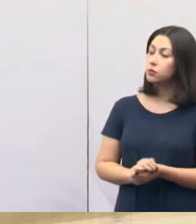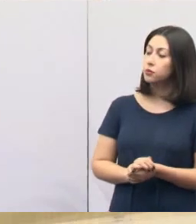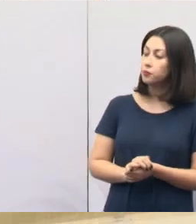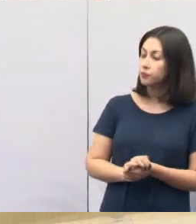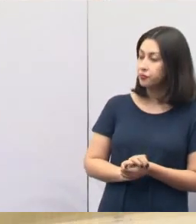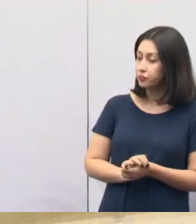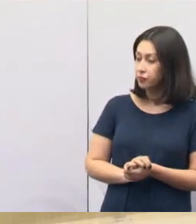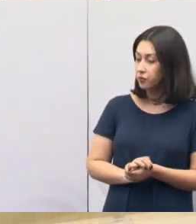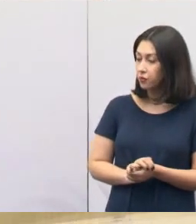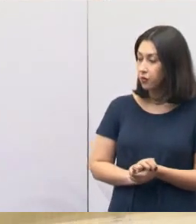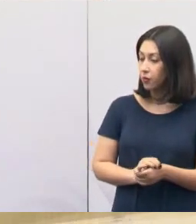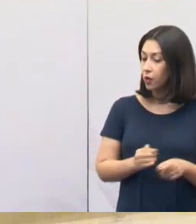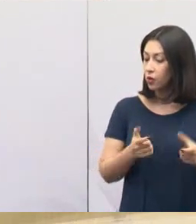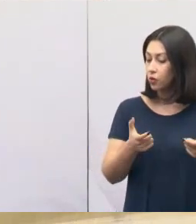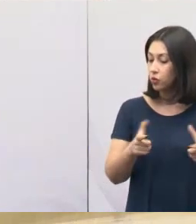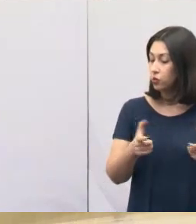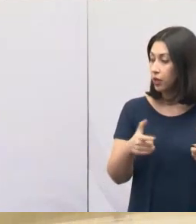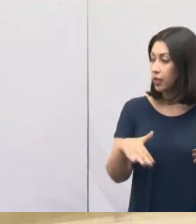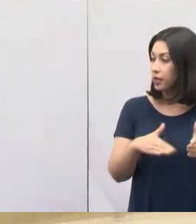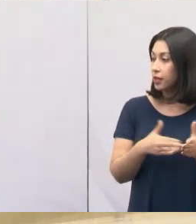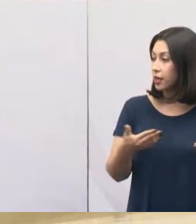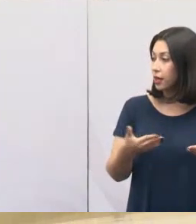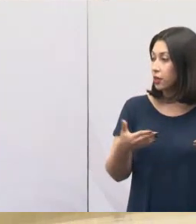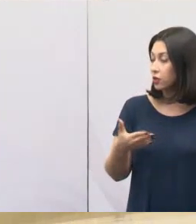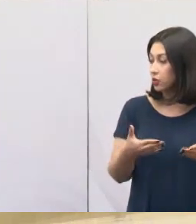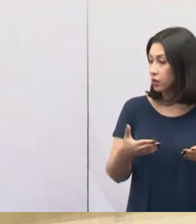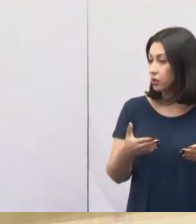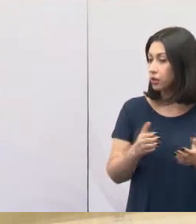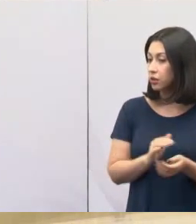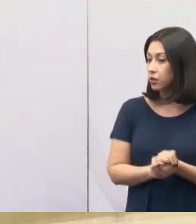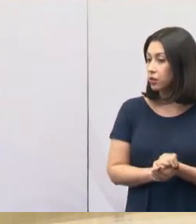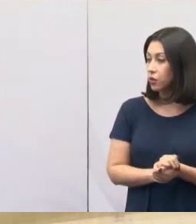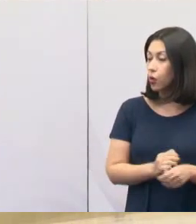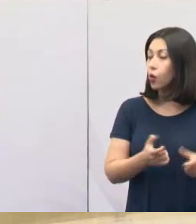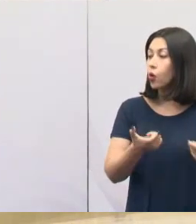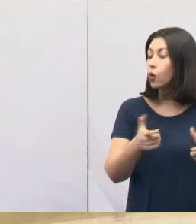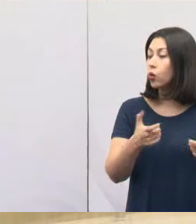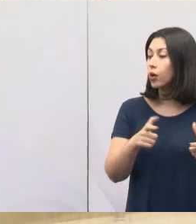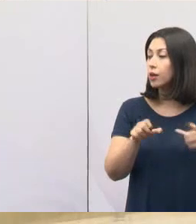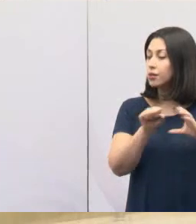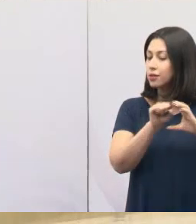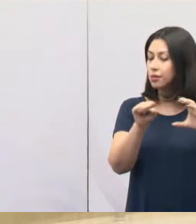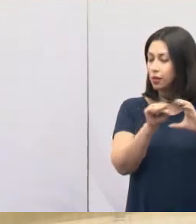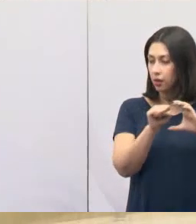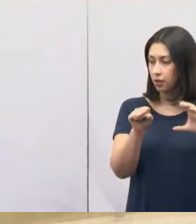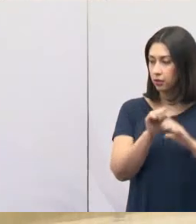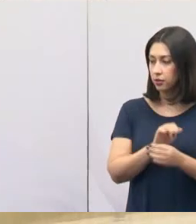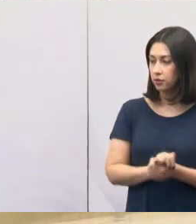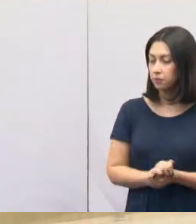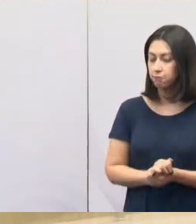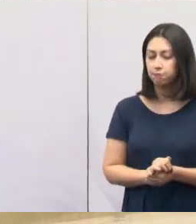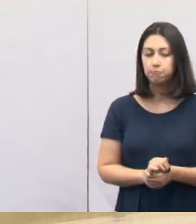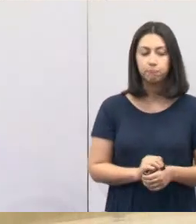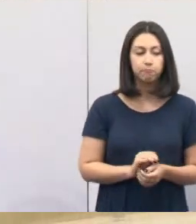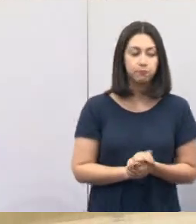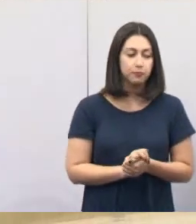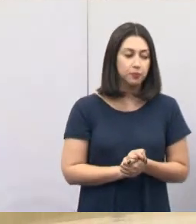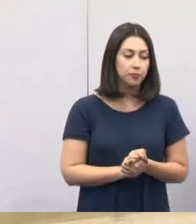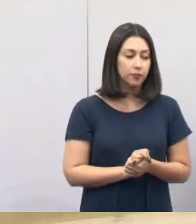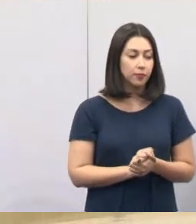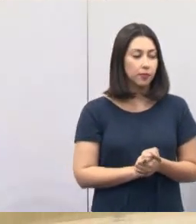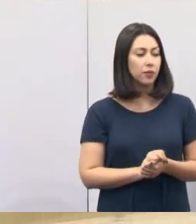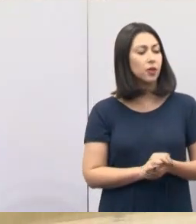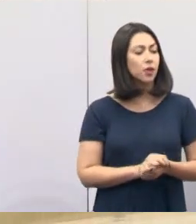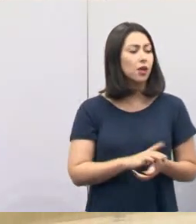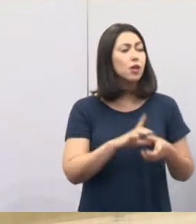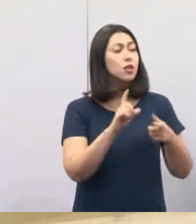patologia abordada, é até o momento o pronto-socorro da Santa Casa de Misericórdia de Jacareí. 2. O que tem